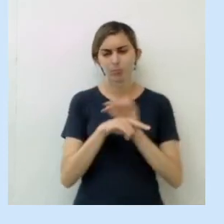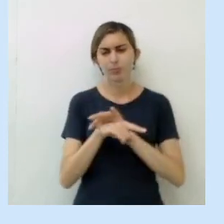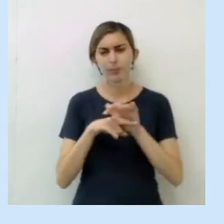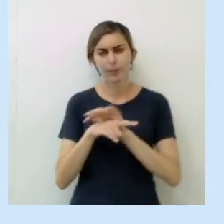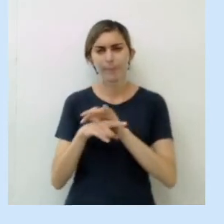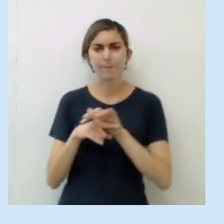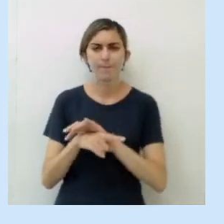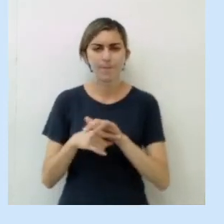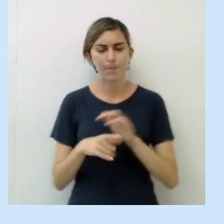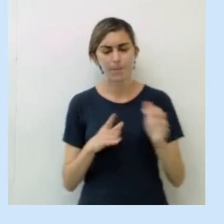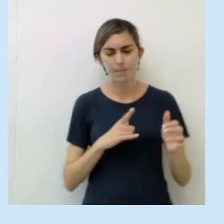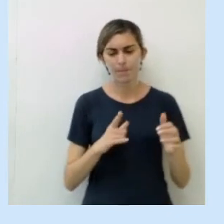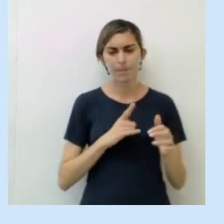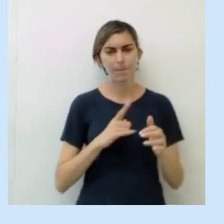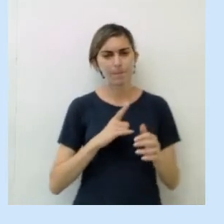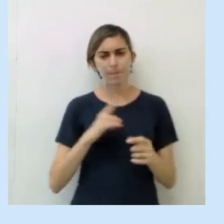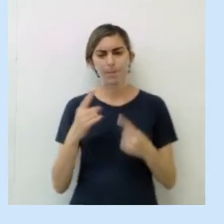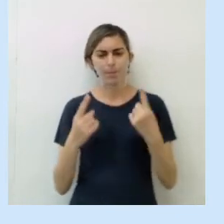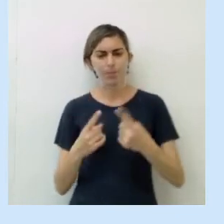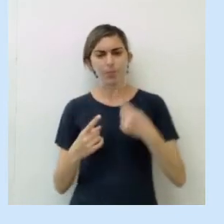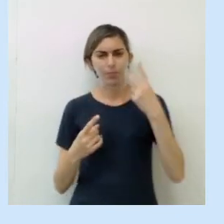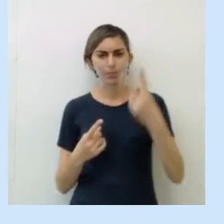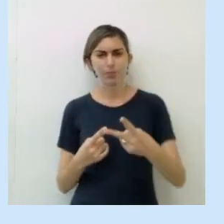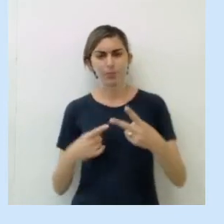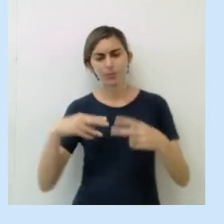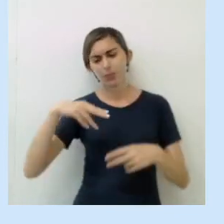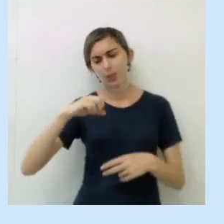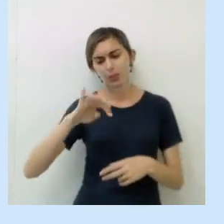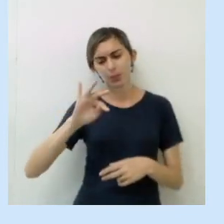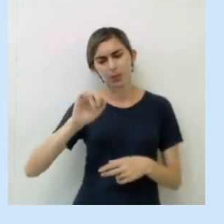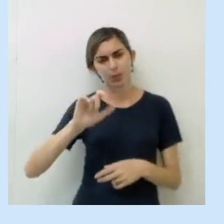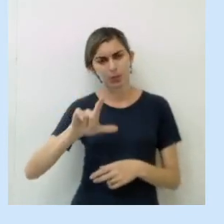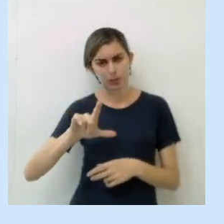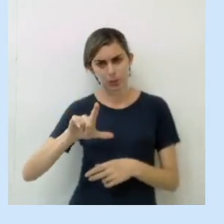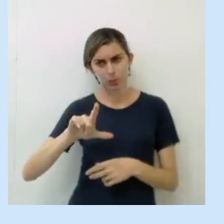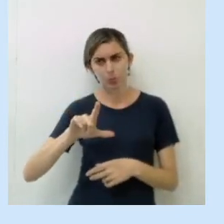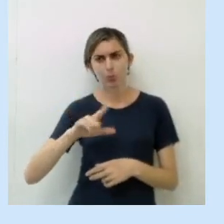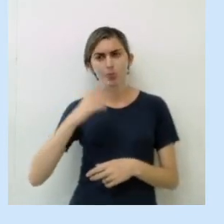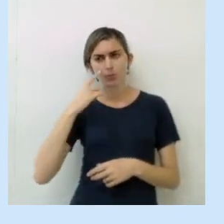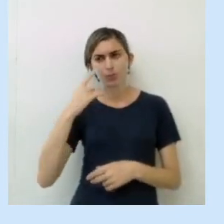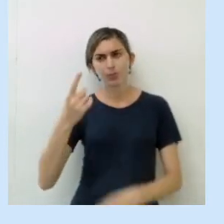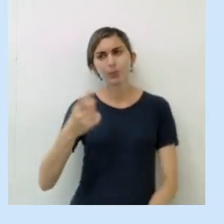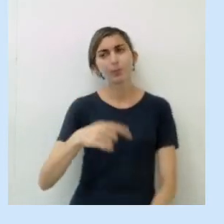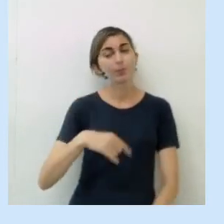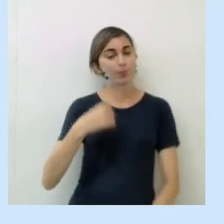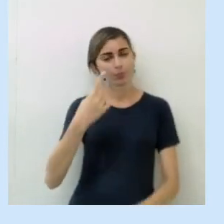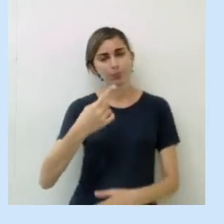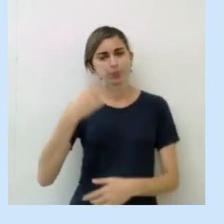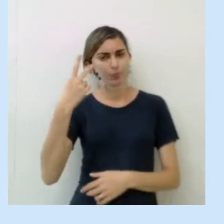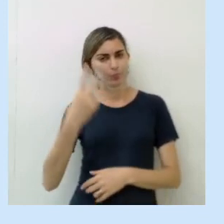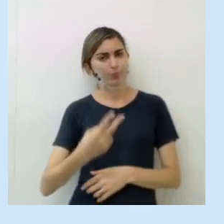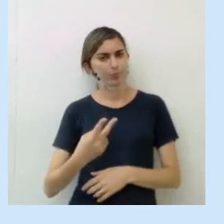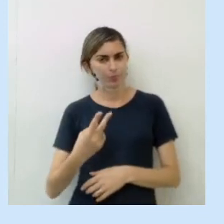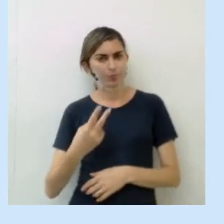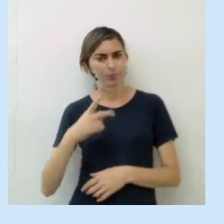no caso que eu tenho o 1,2-dimetil, olha a caneta aqui,